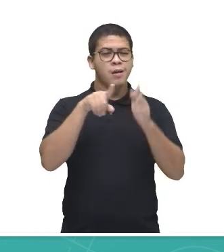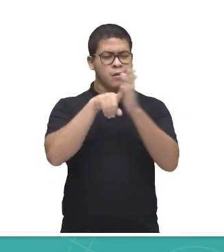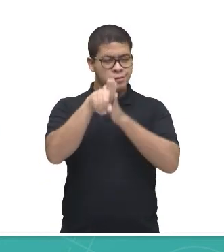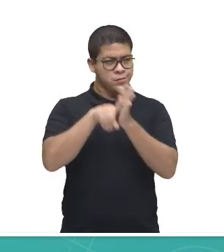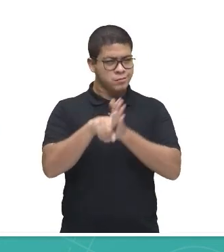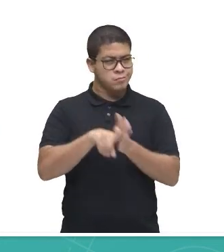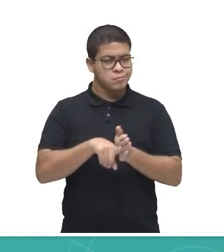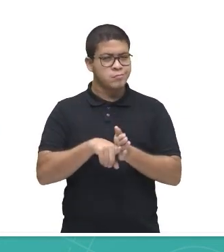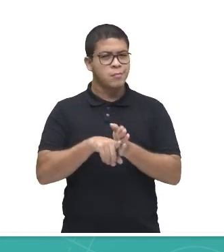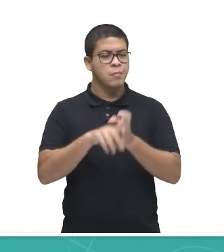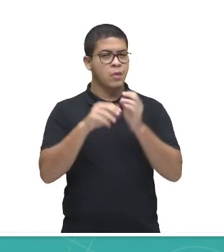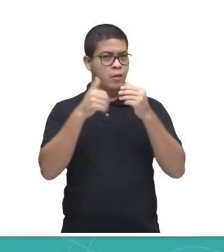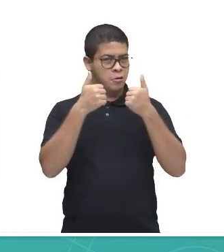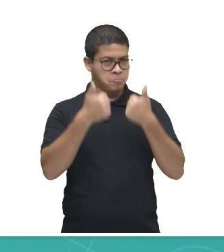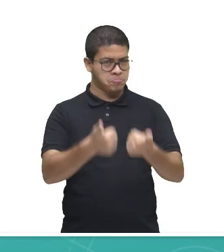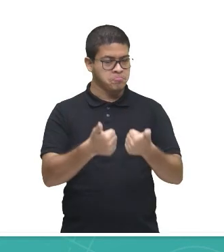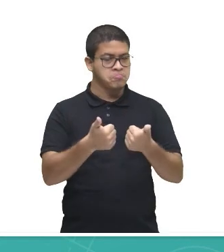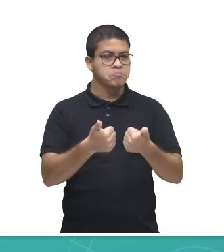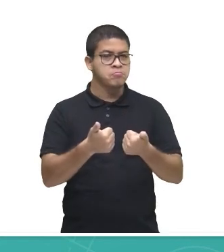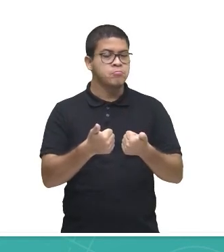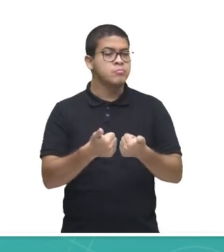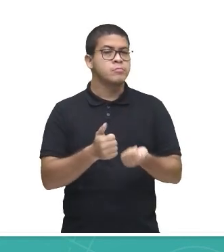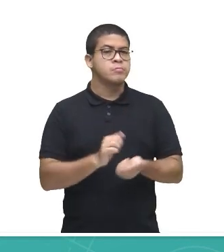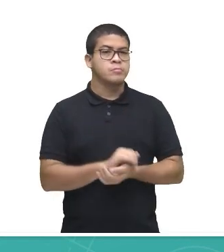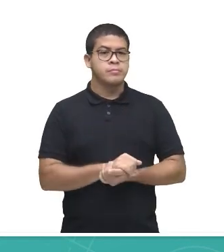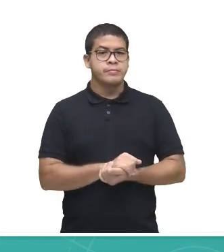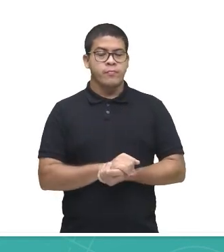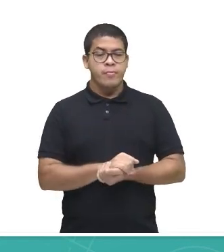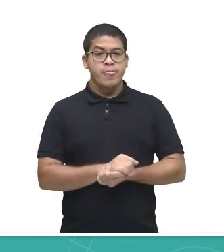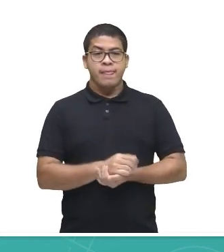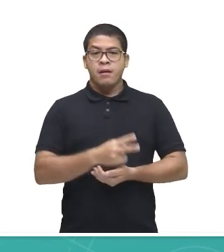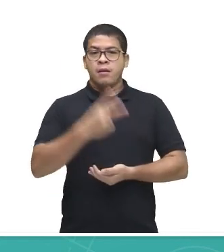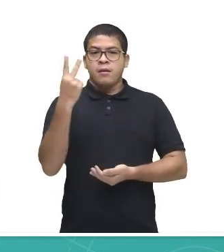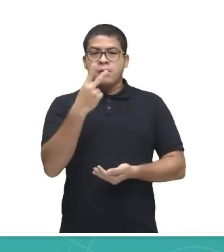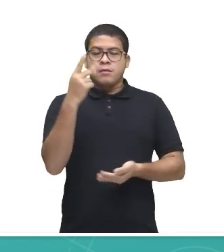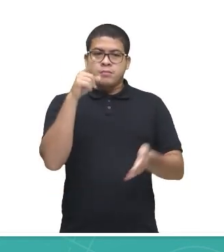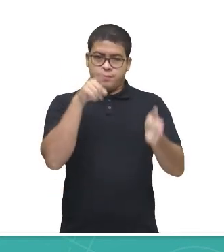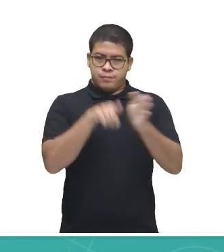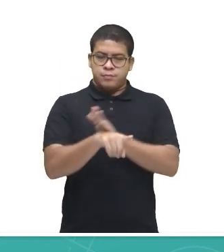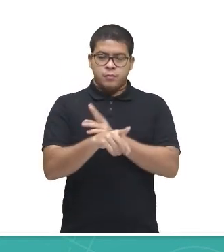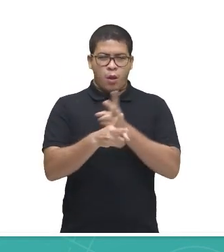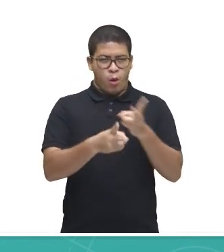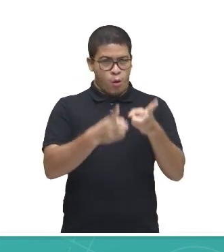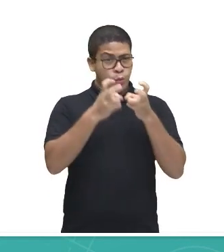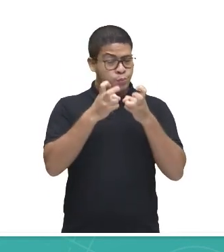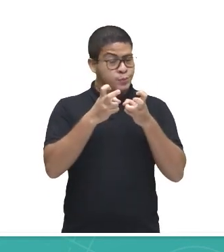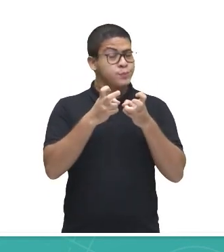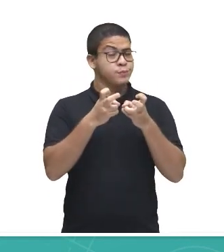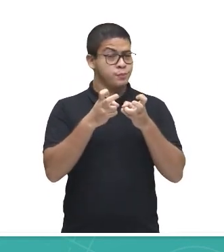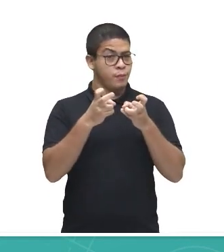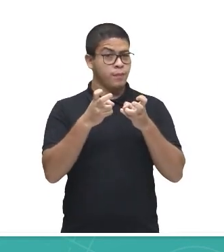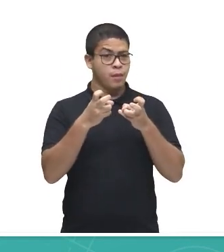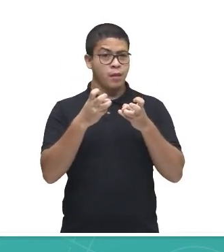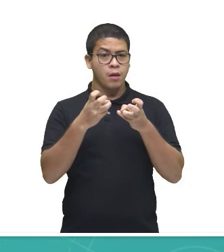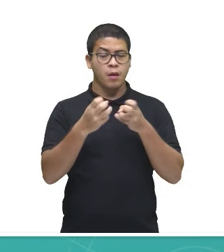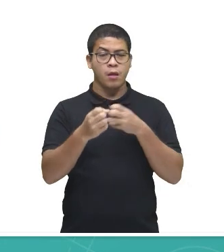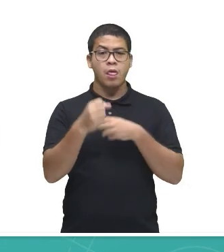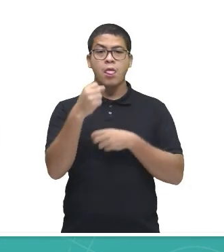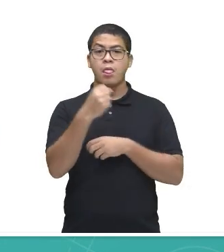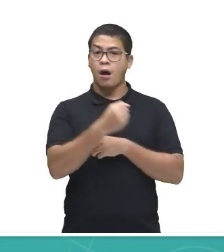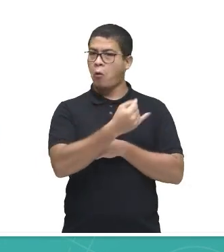Beleza? Ok. Na nossa segunda questão, reparem, nós temos aí oito